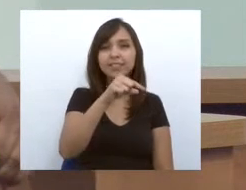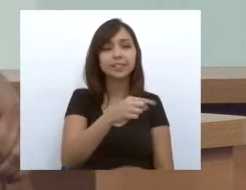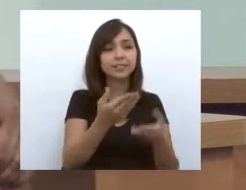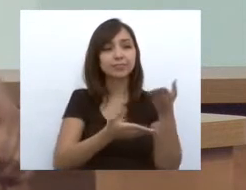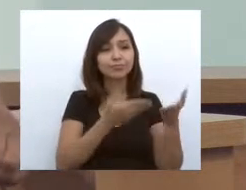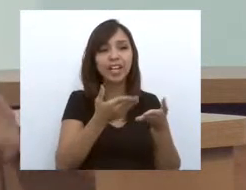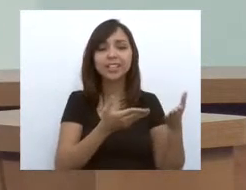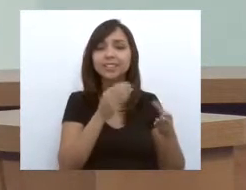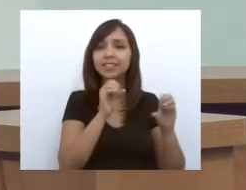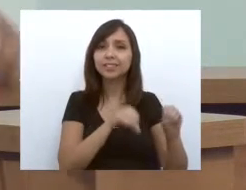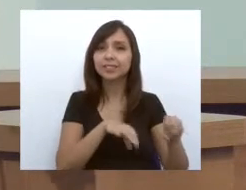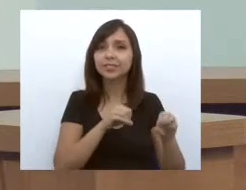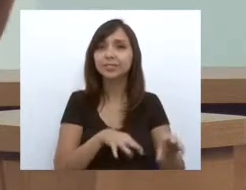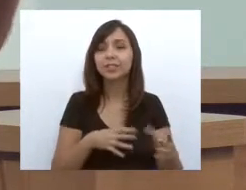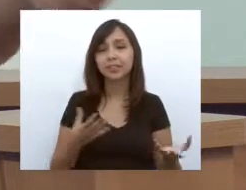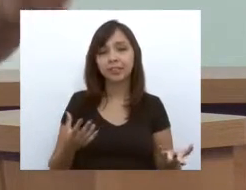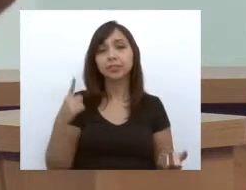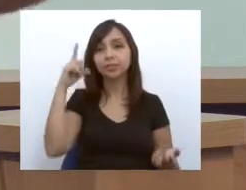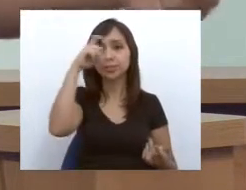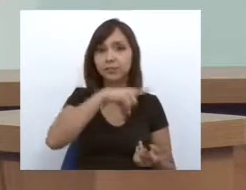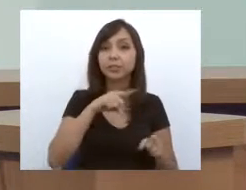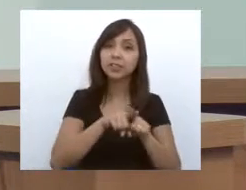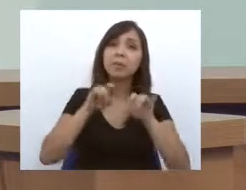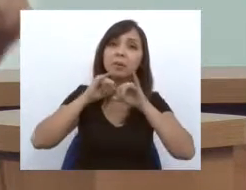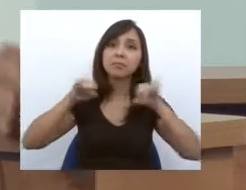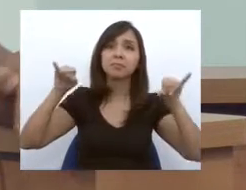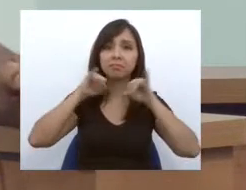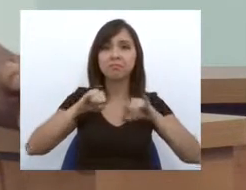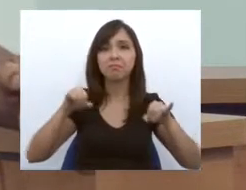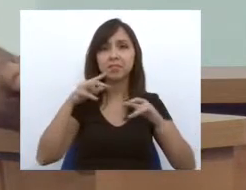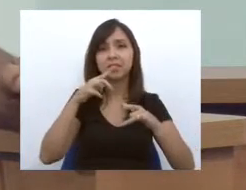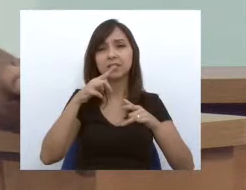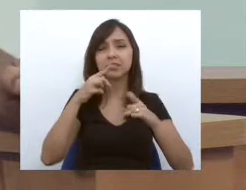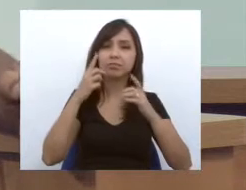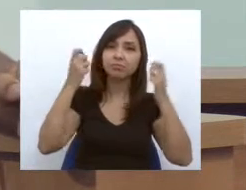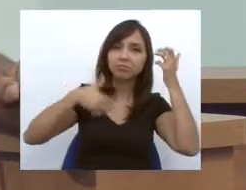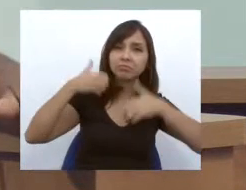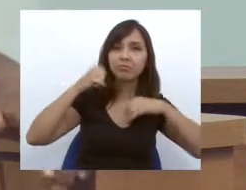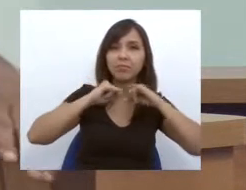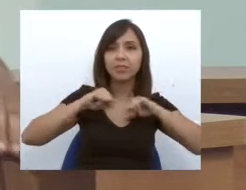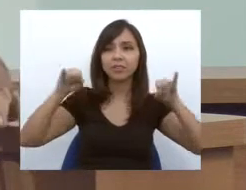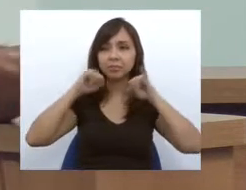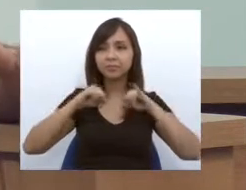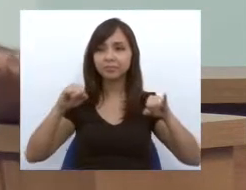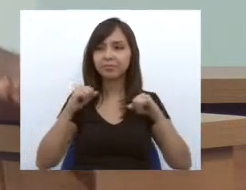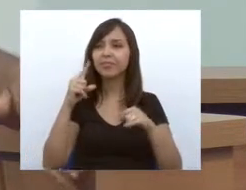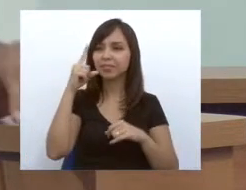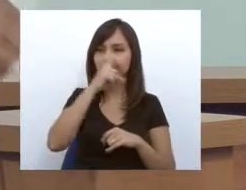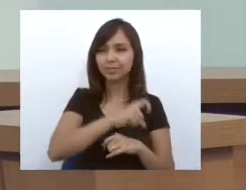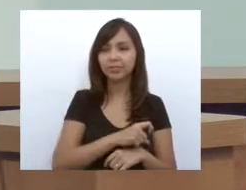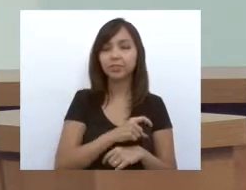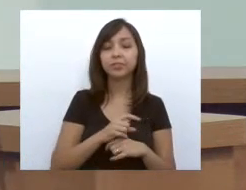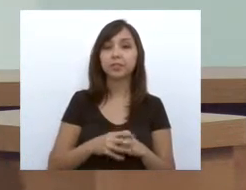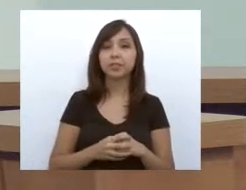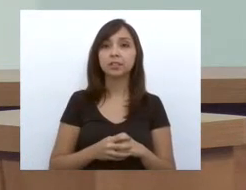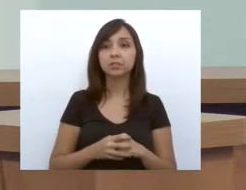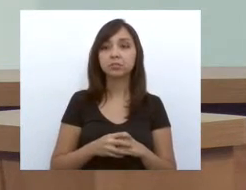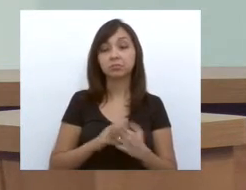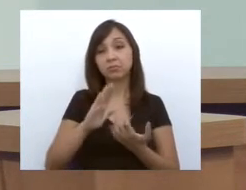educação e da maneira que a mídia trata o governador, blindando o